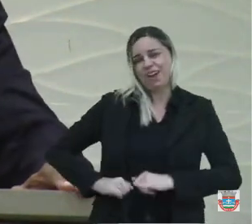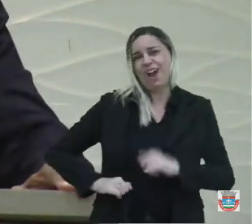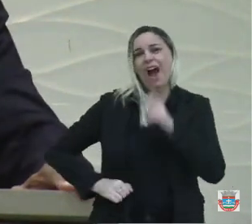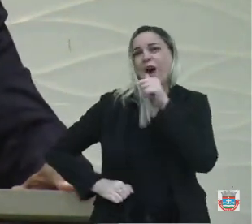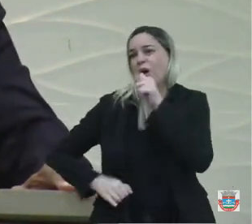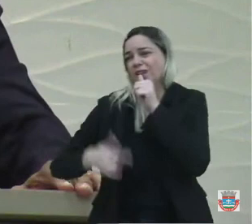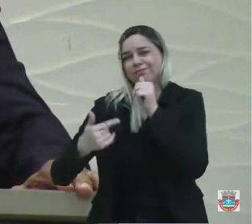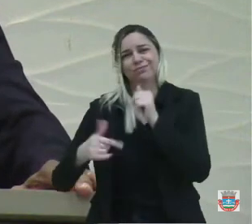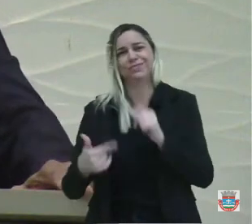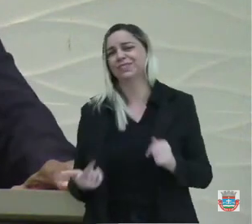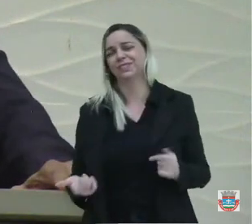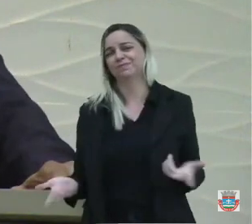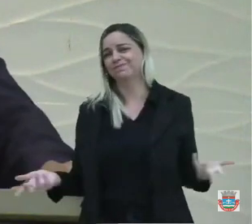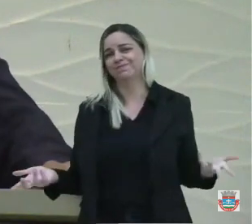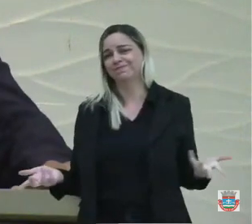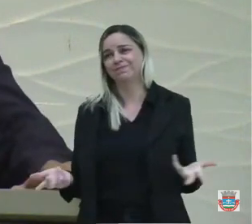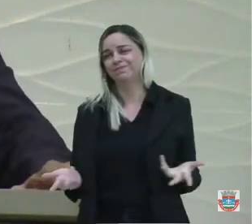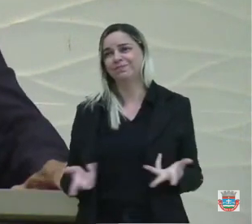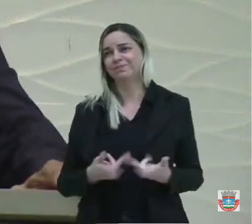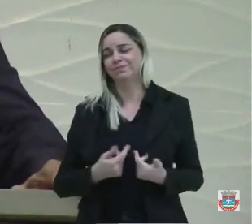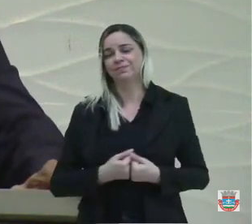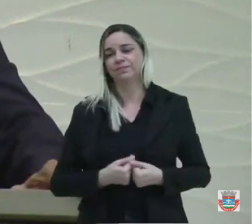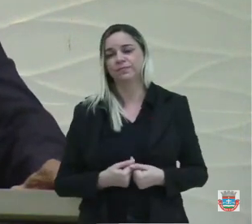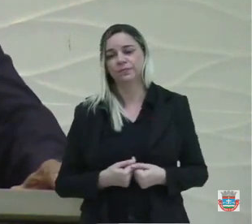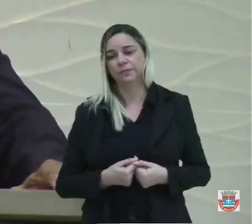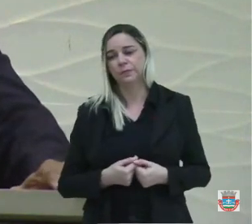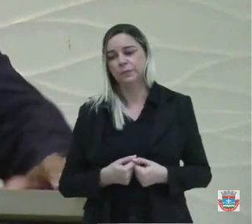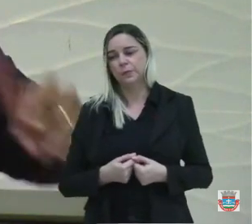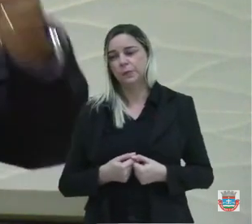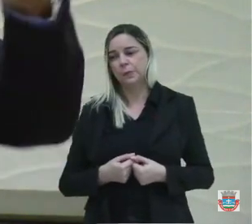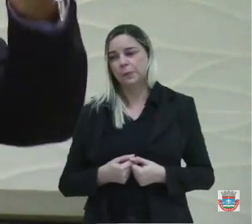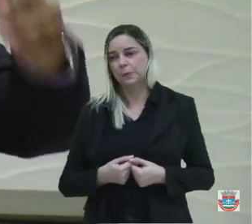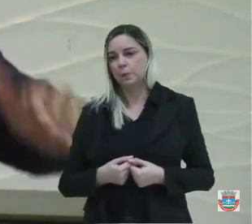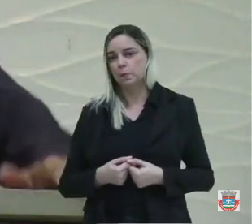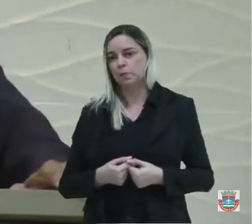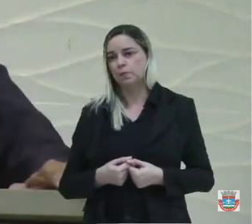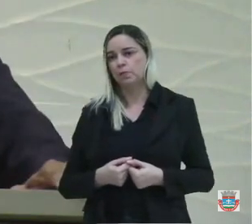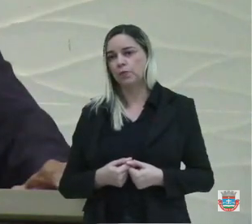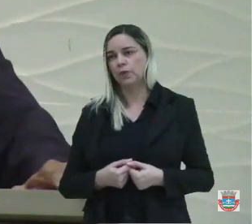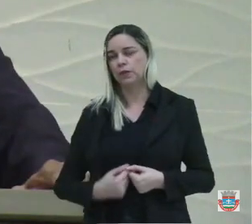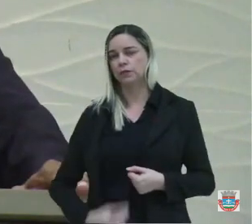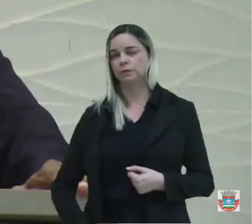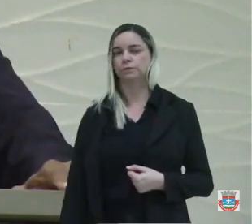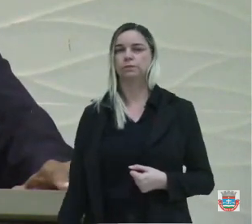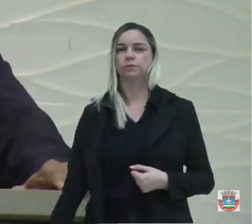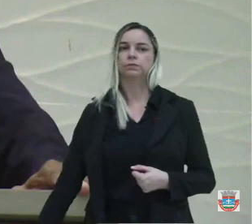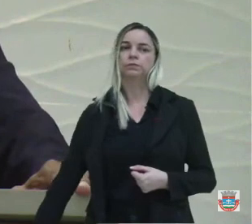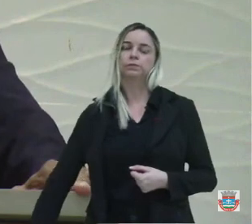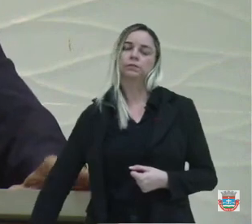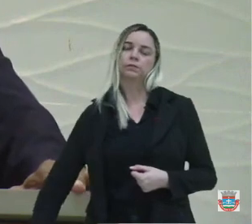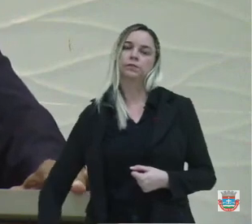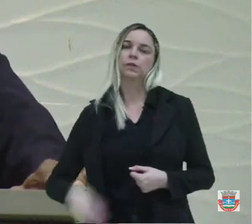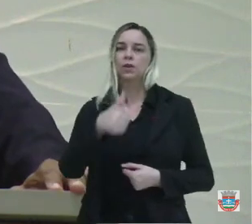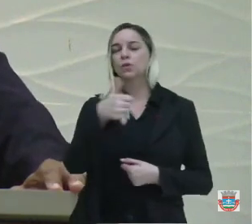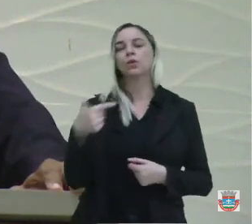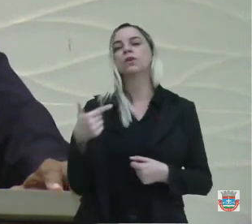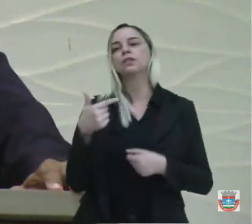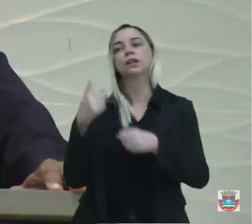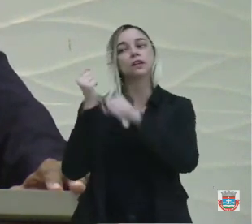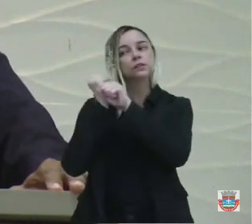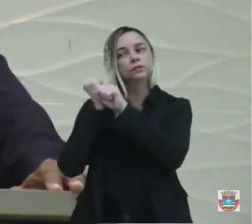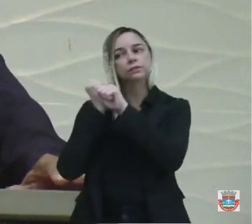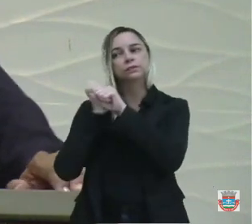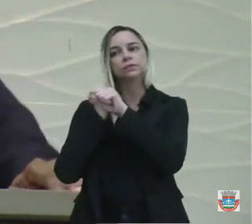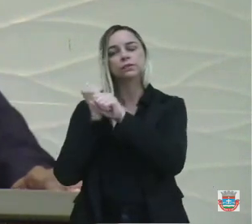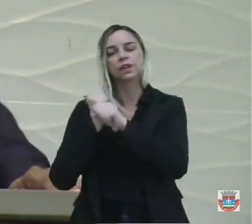água. Porque não tem vazão. O bairro, em termo aí de 12 anos, 1.600 ligação